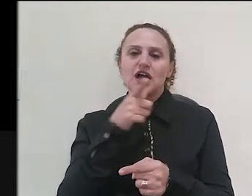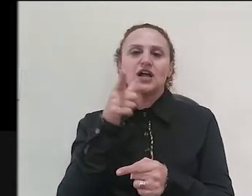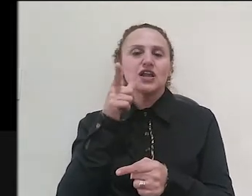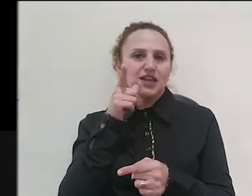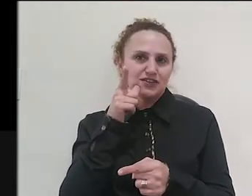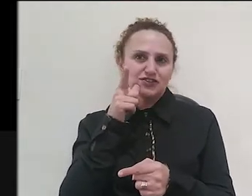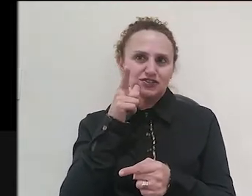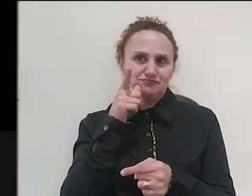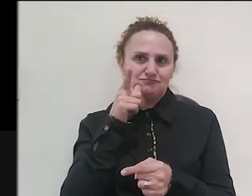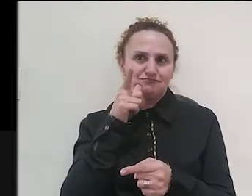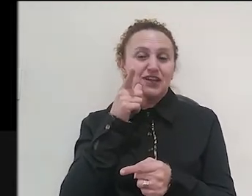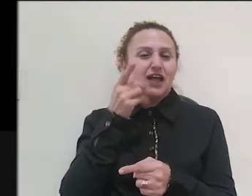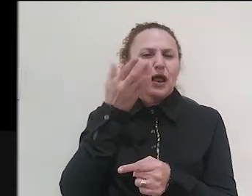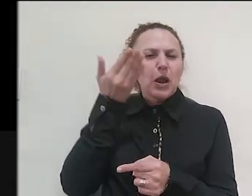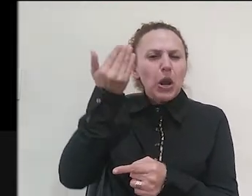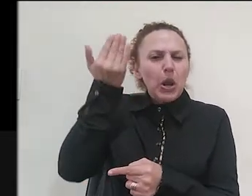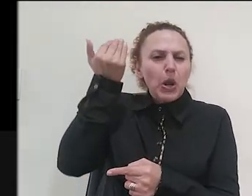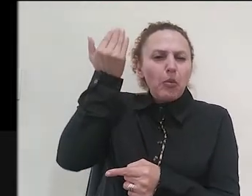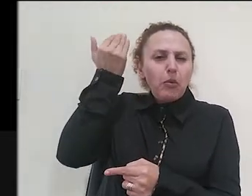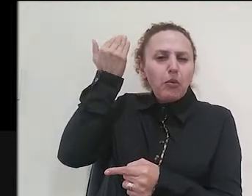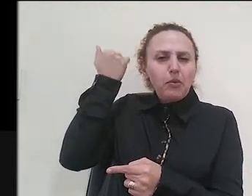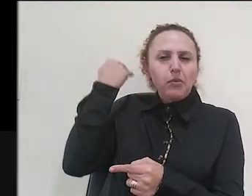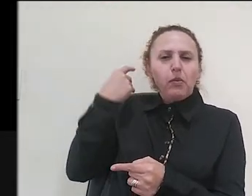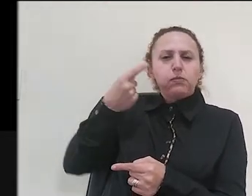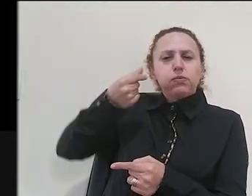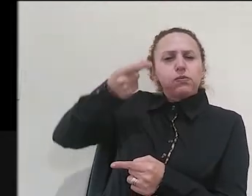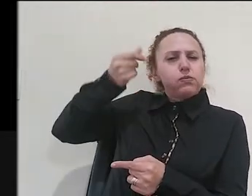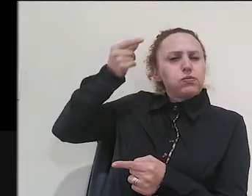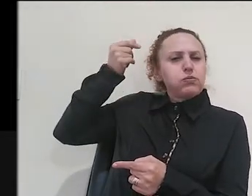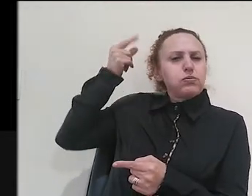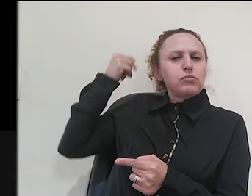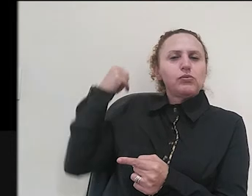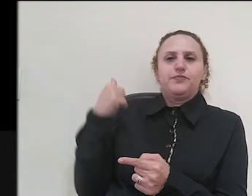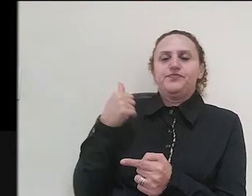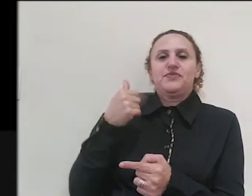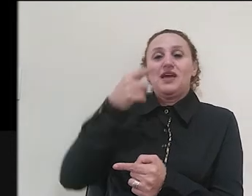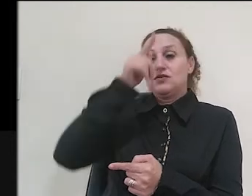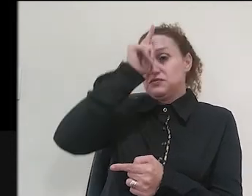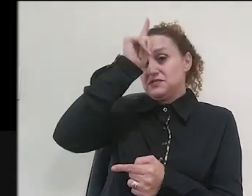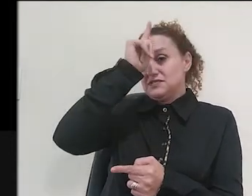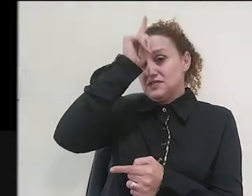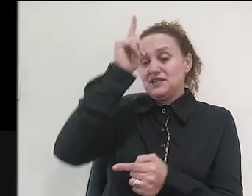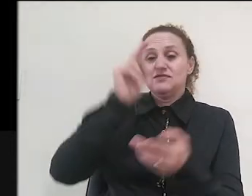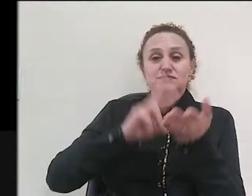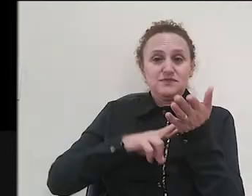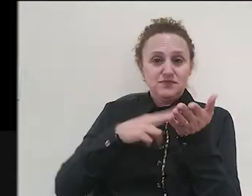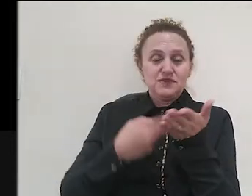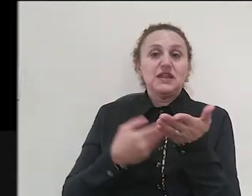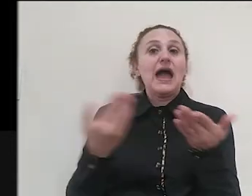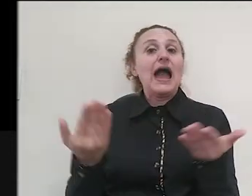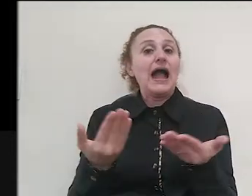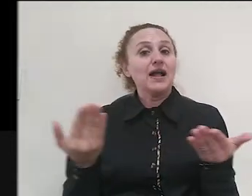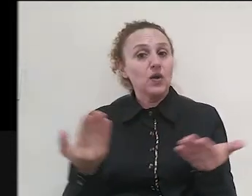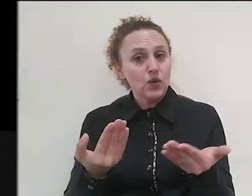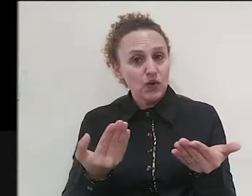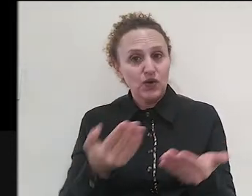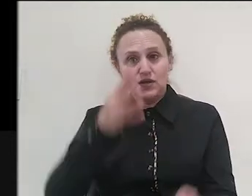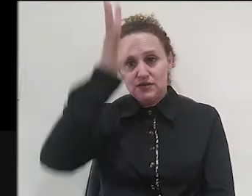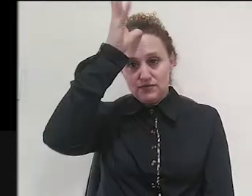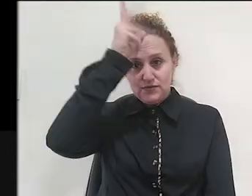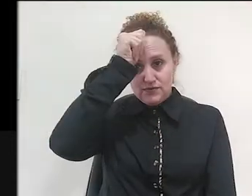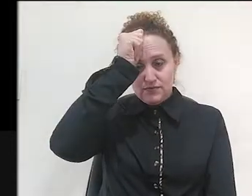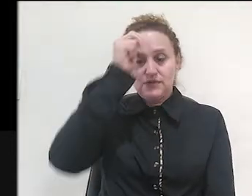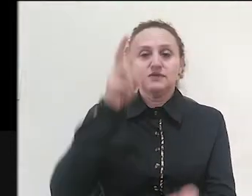latina, aquilo que foi produzido lá na Antiguidade Clássica, entre os gregos, e aqui agora entre os romanos. Vivamos, minha lésbia,